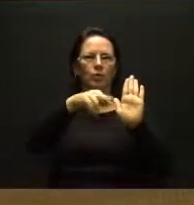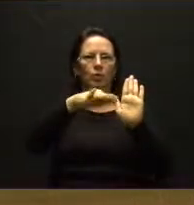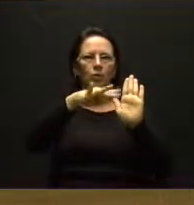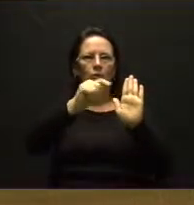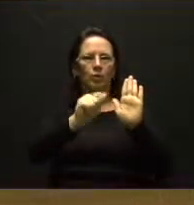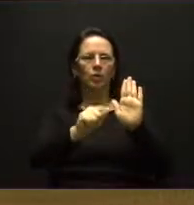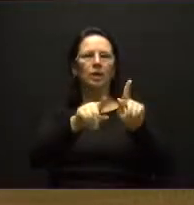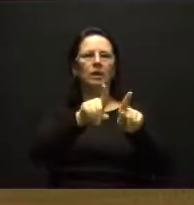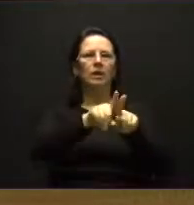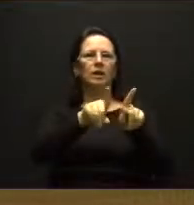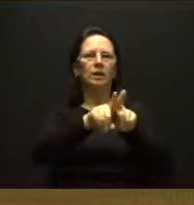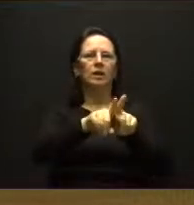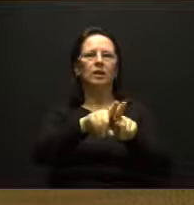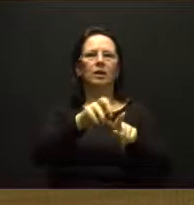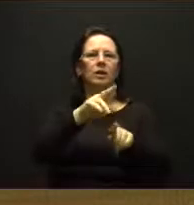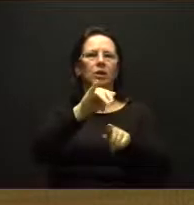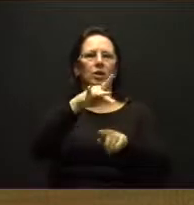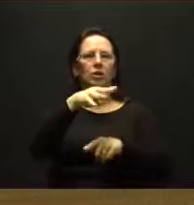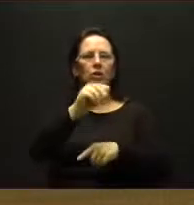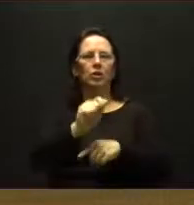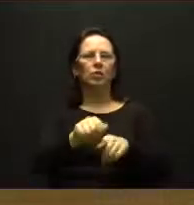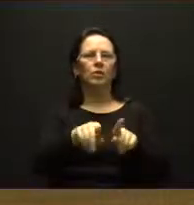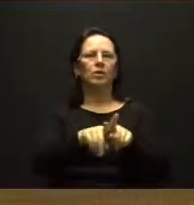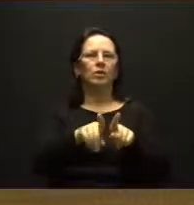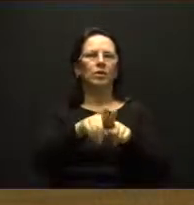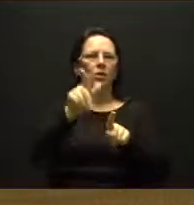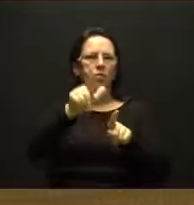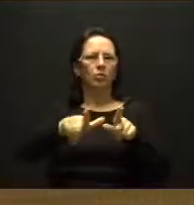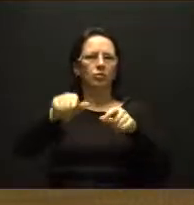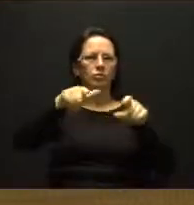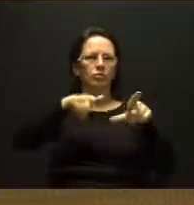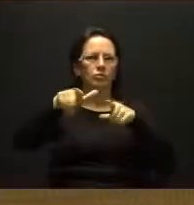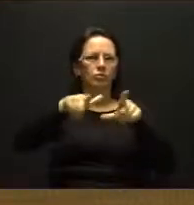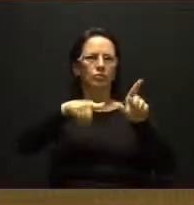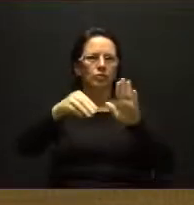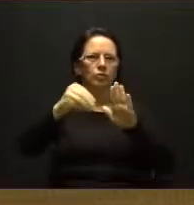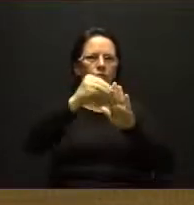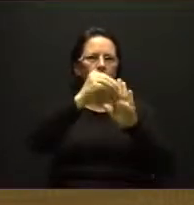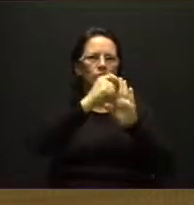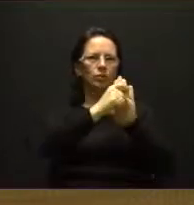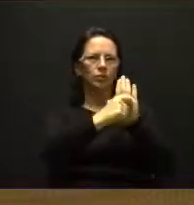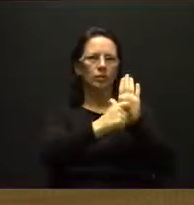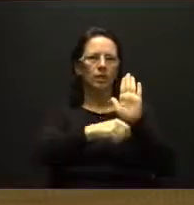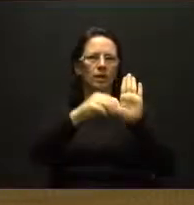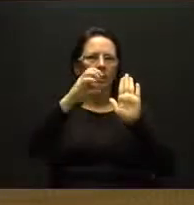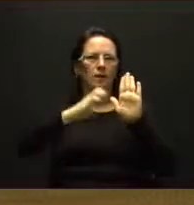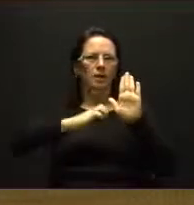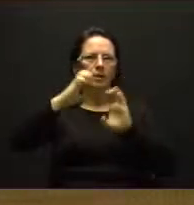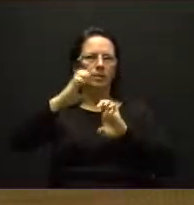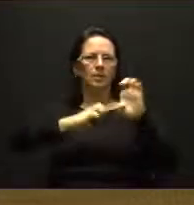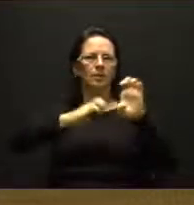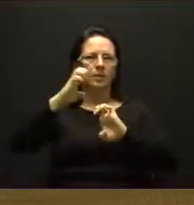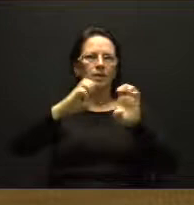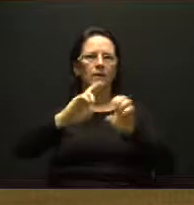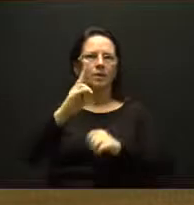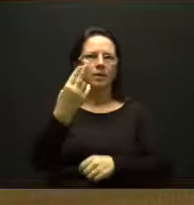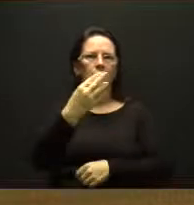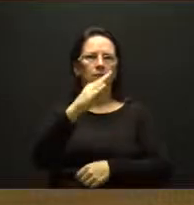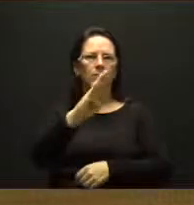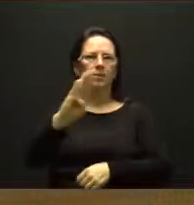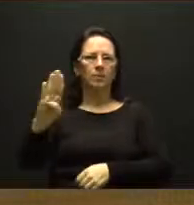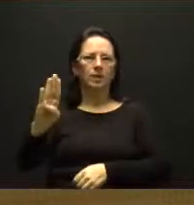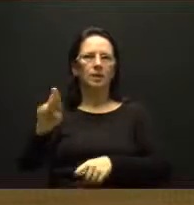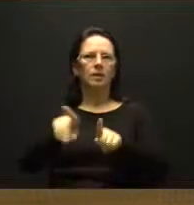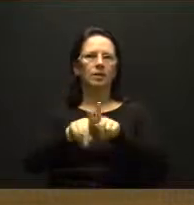e demais encargos trabalhistas apontada pela pela empresa hbb e da